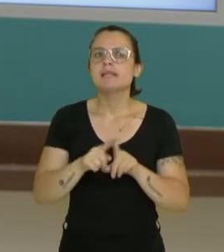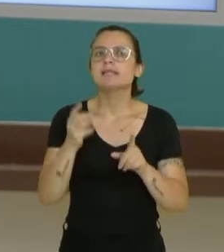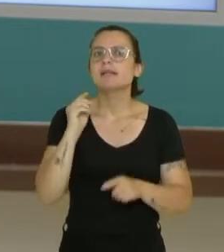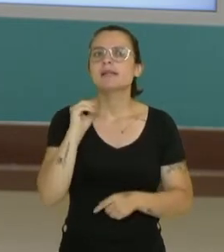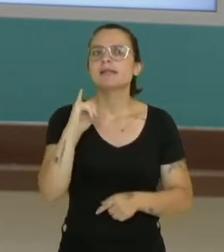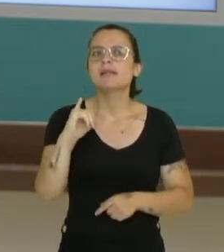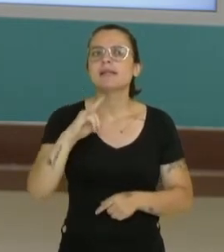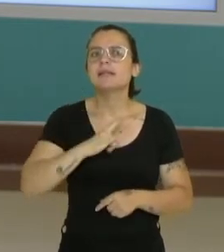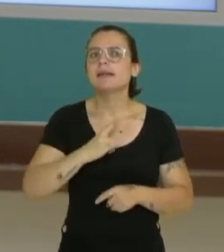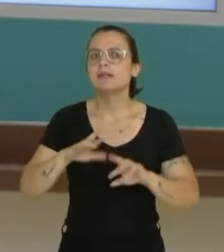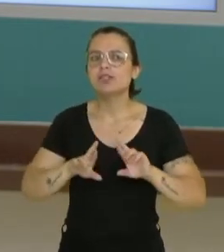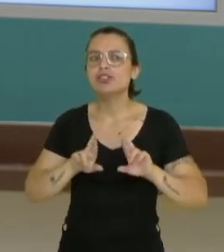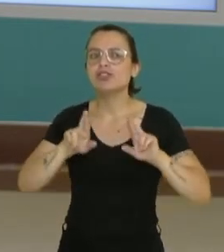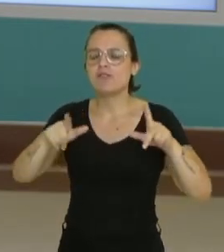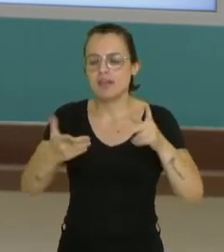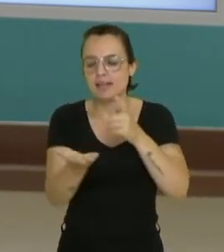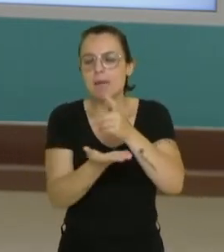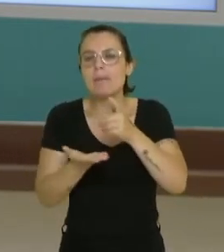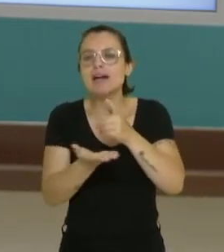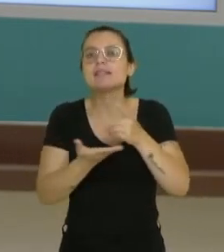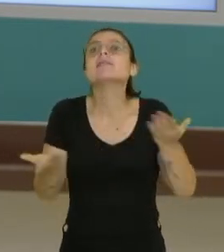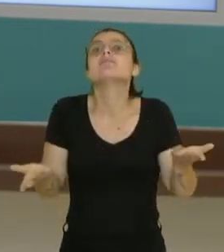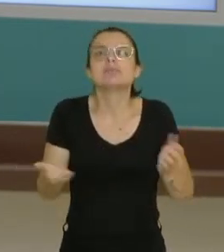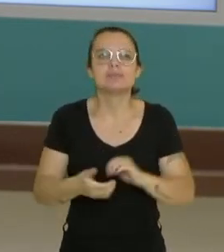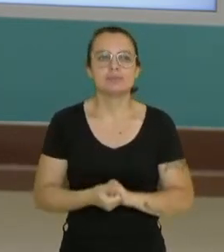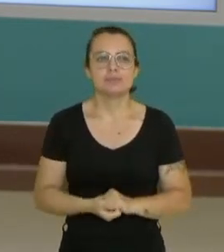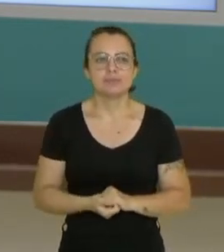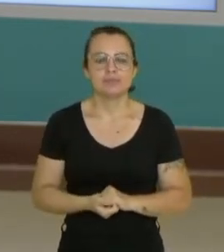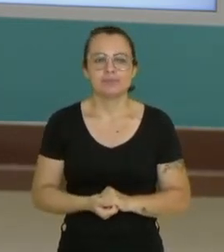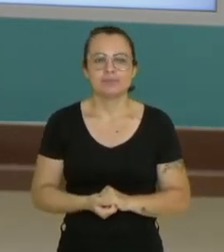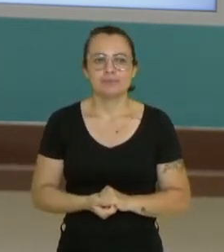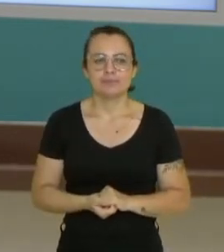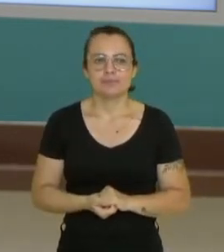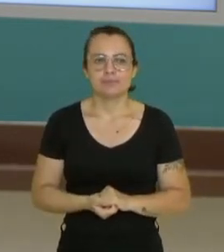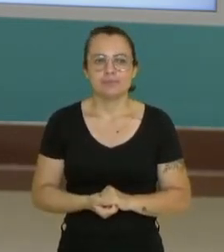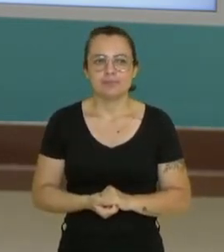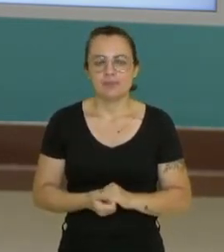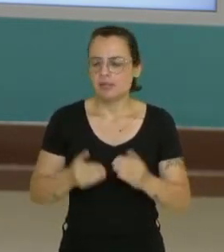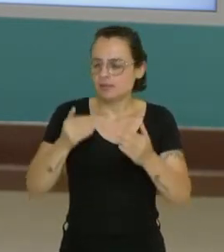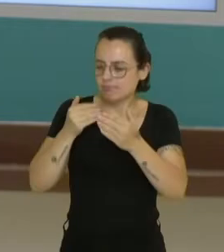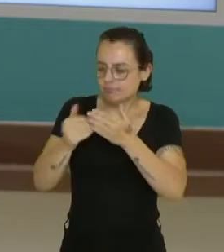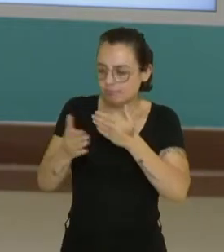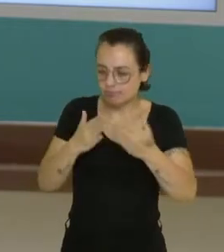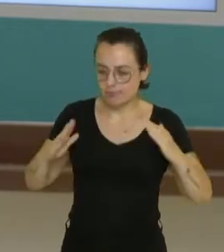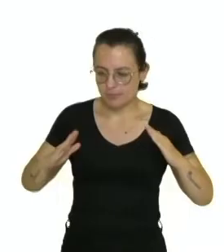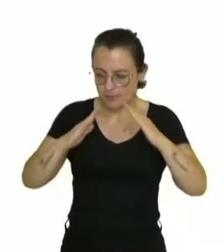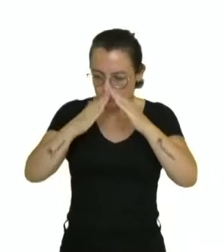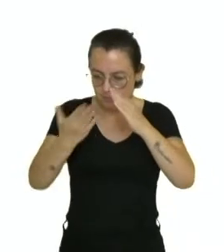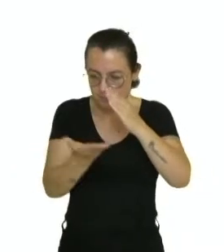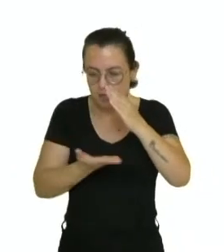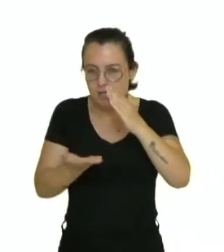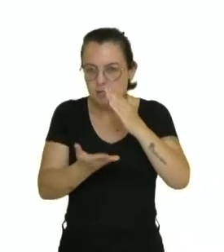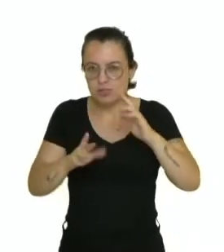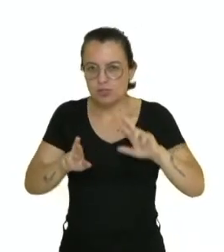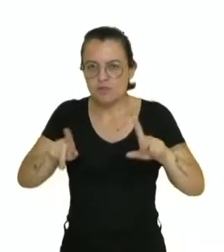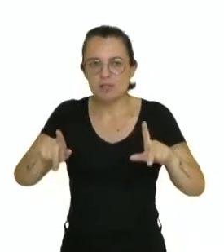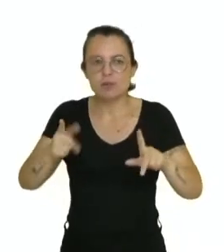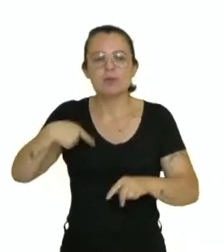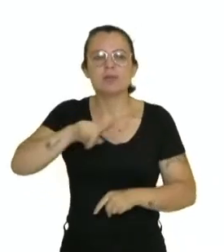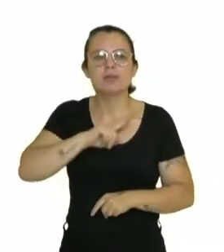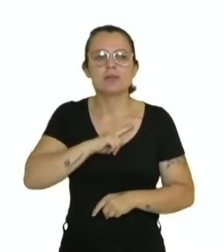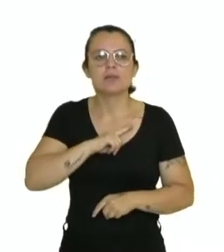for uma outra, com qualquer outra base. Para uma pirâmide qualquer, podemos dividir o polígono da sua base